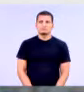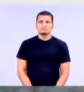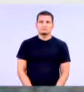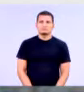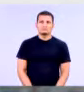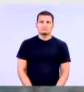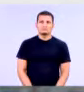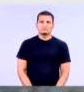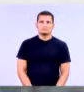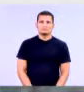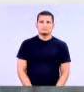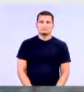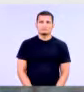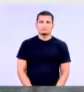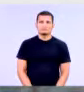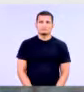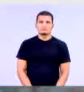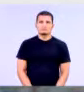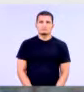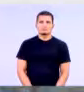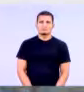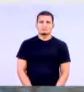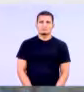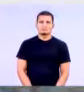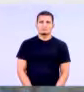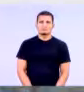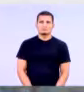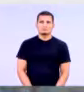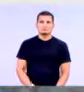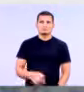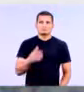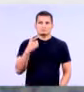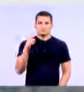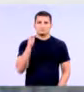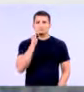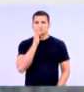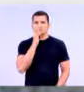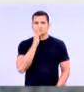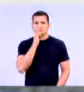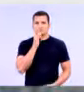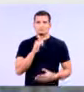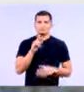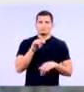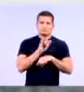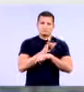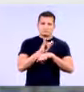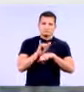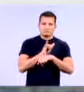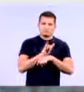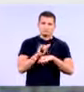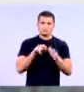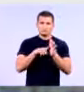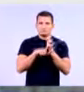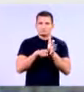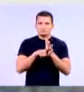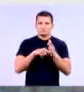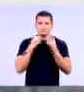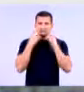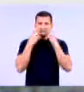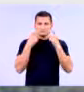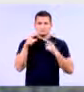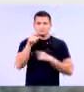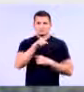Ok? Uma outra ferramenta de busca, uma técnica de busca muito interessante vocês